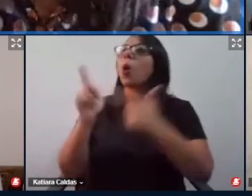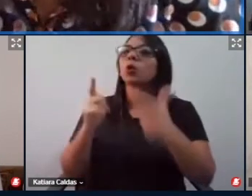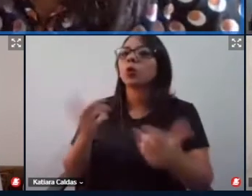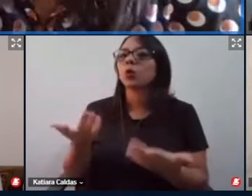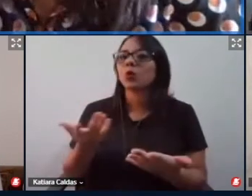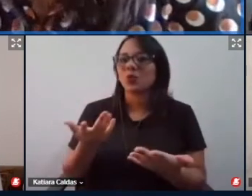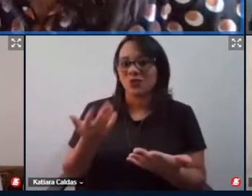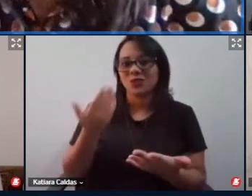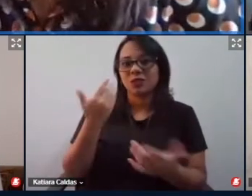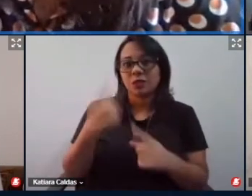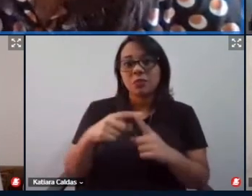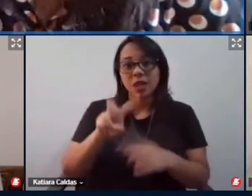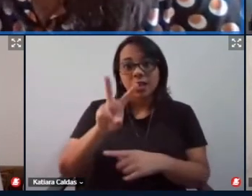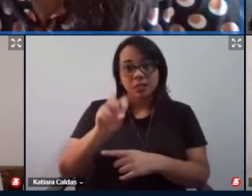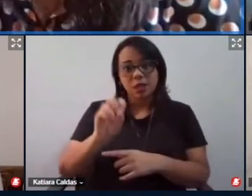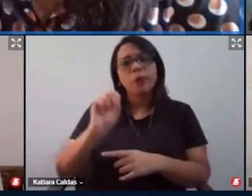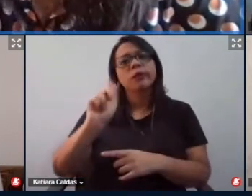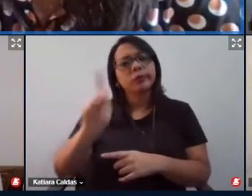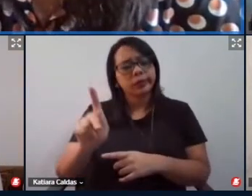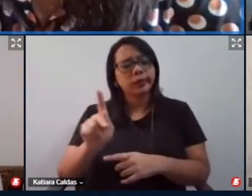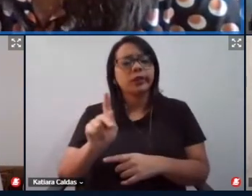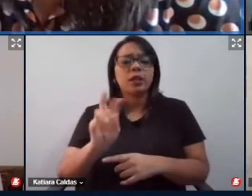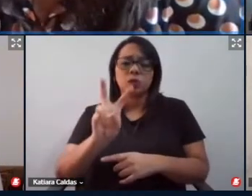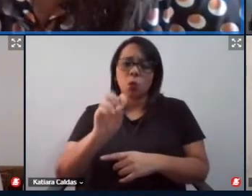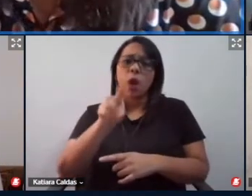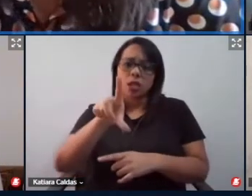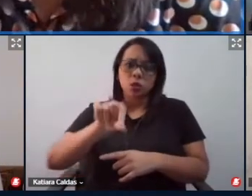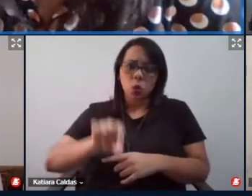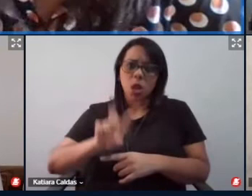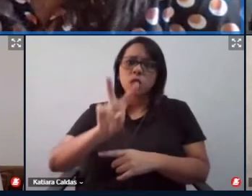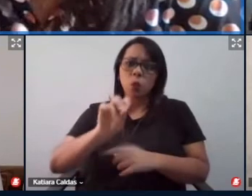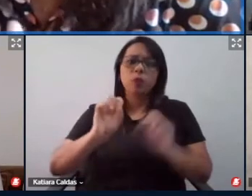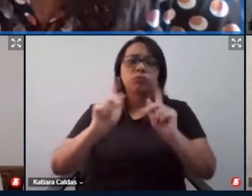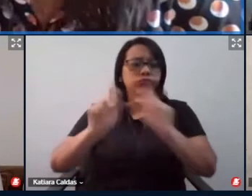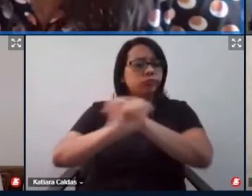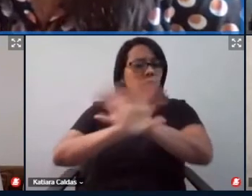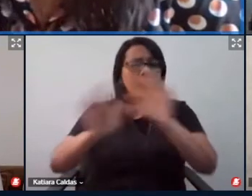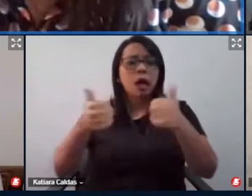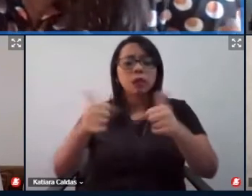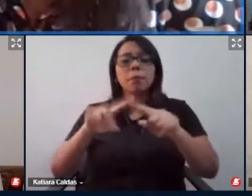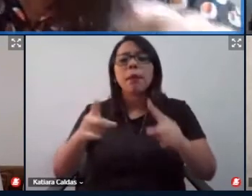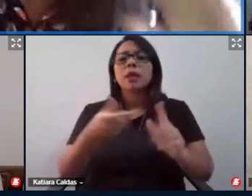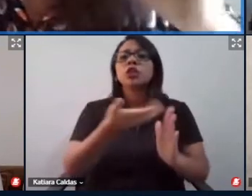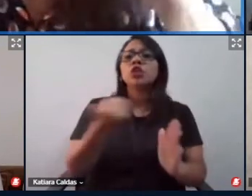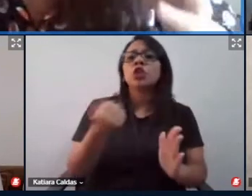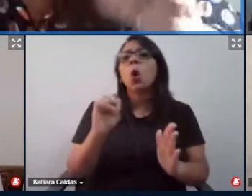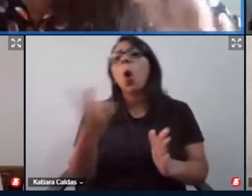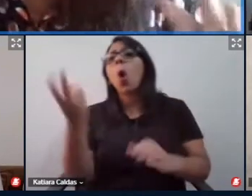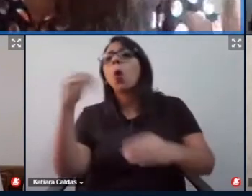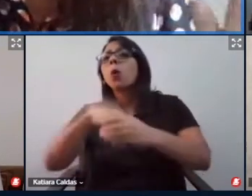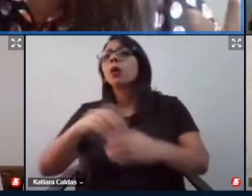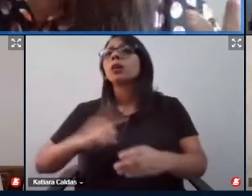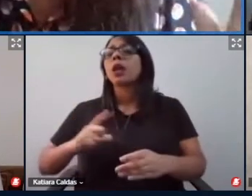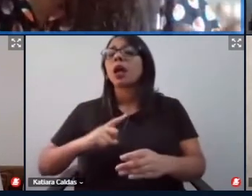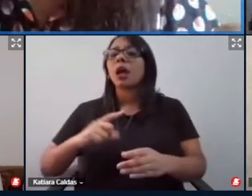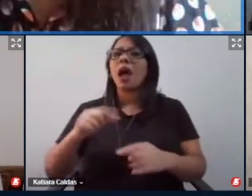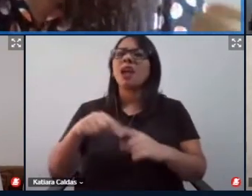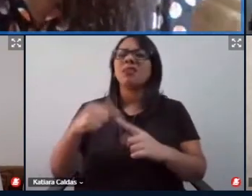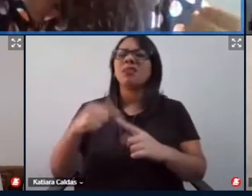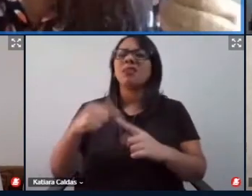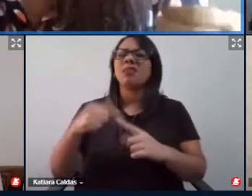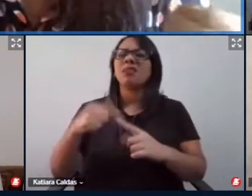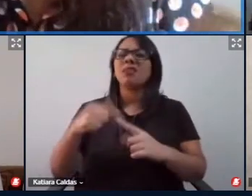estão claras a procedência deles aqui, né? Então, não sei. Fiquei com isso até o final da leitura,